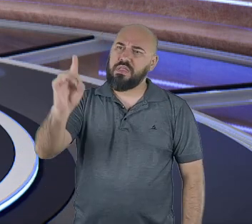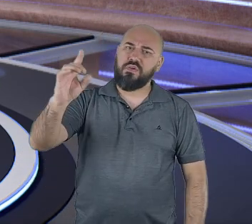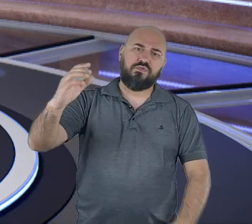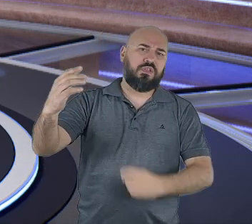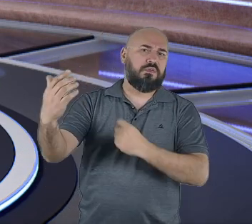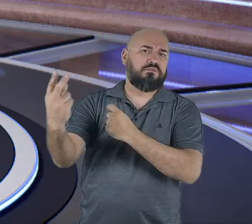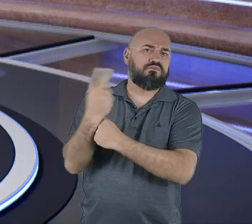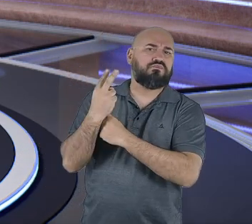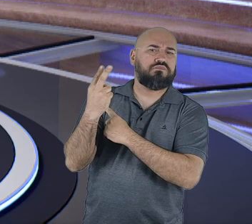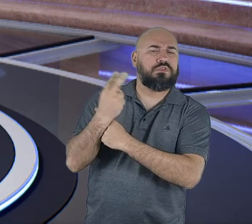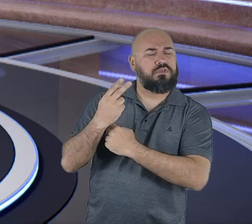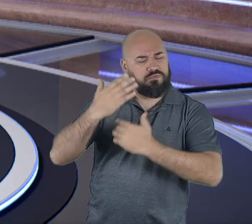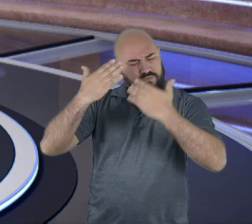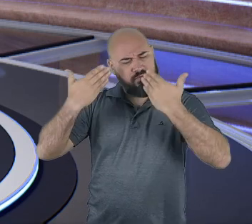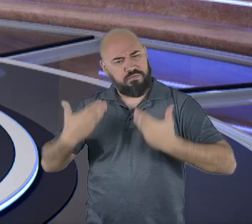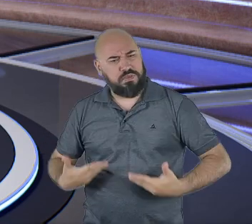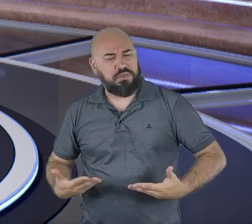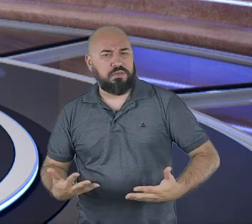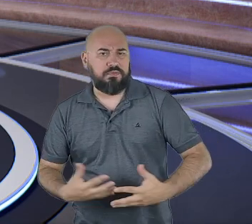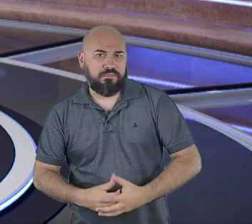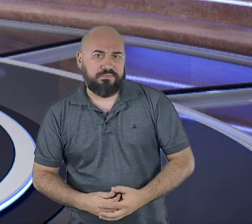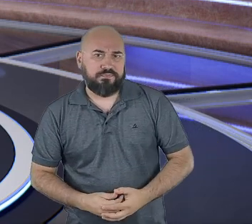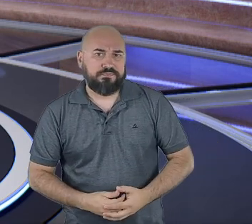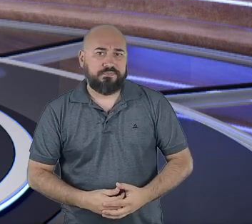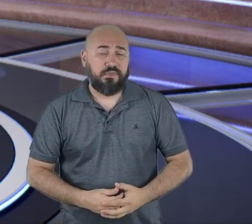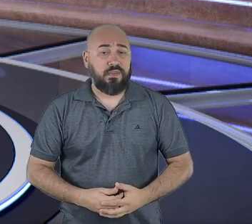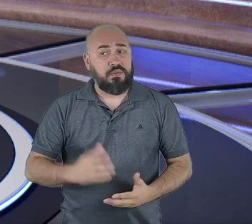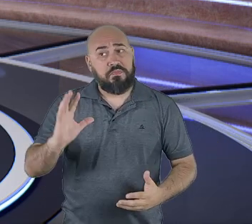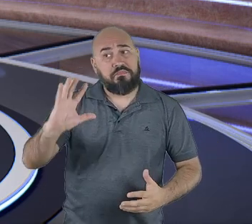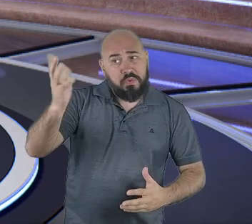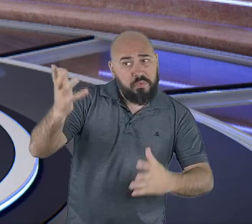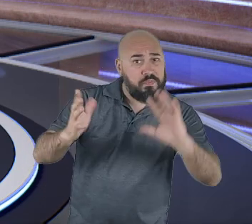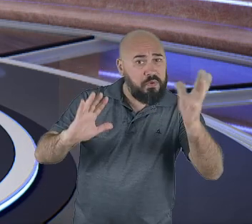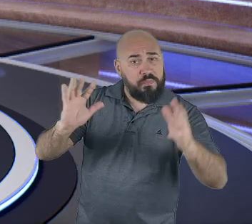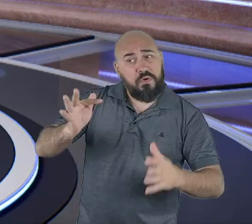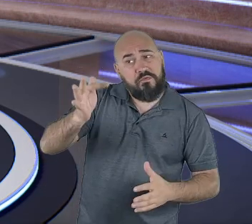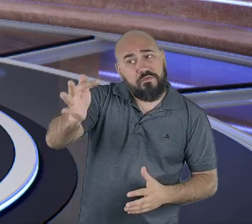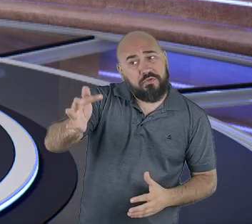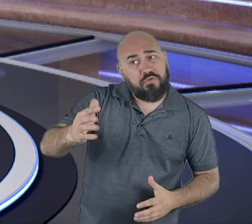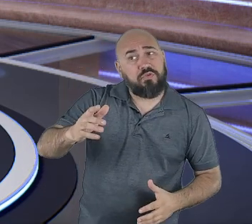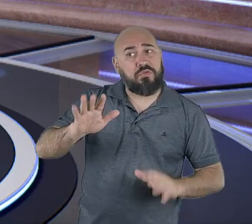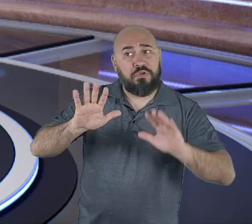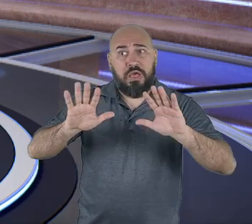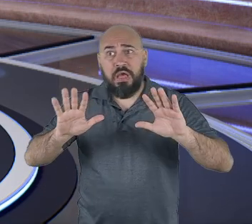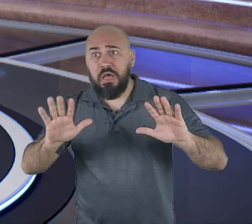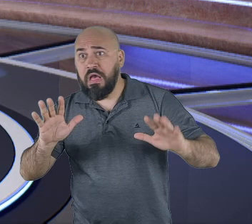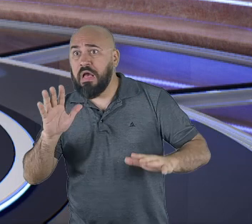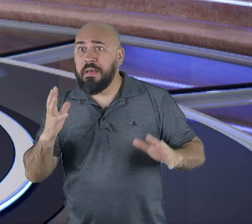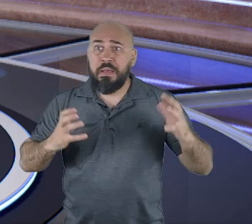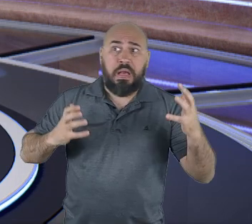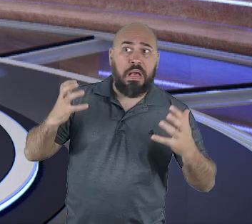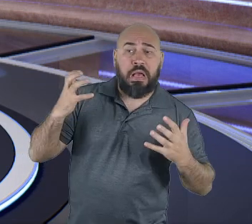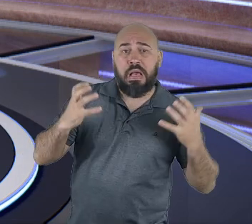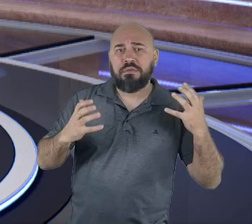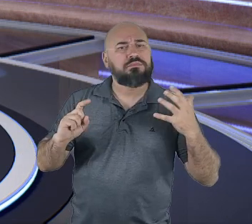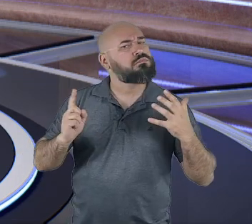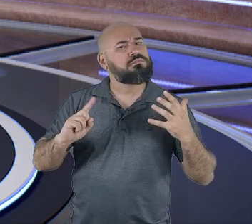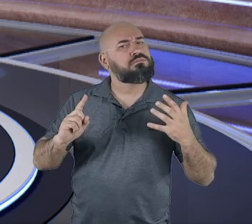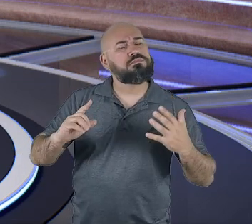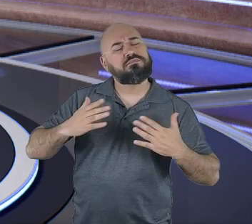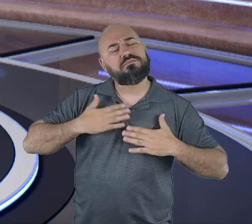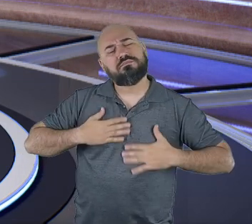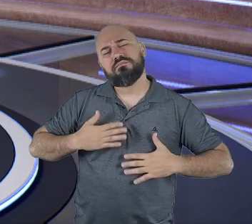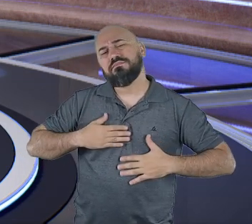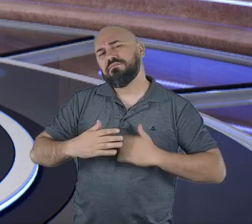tudo estes eventos que estão por ocorrer. Mas o que você deve fazer para ser aluno da Escola Bíblica e receber